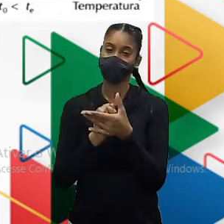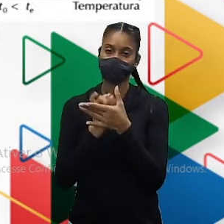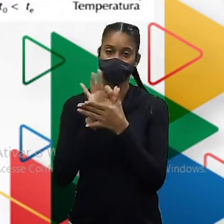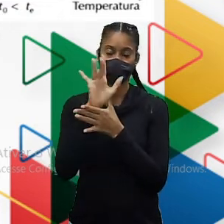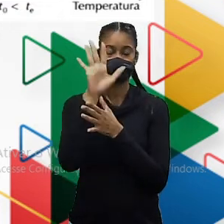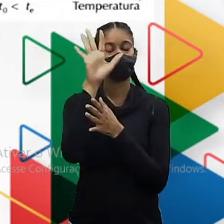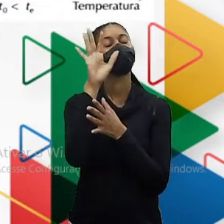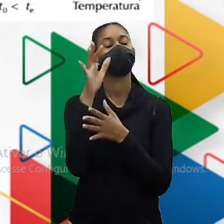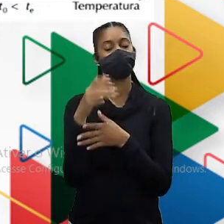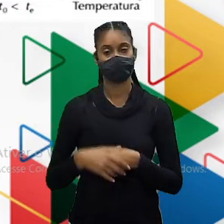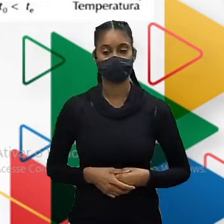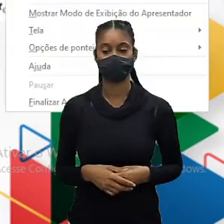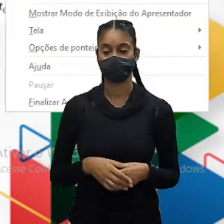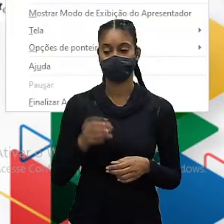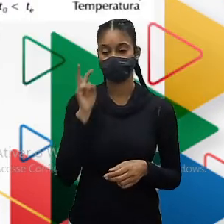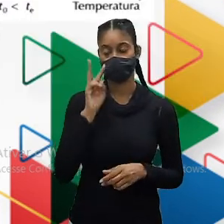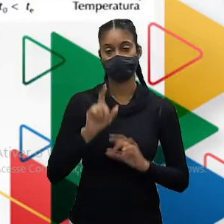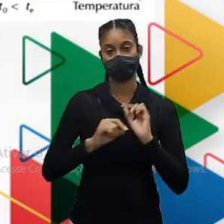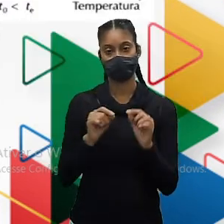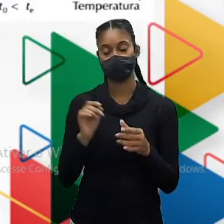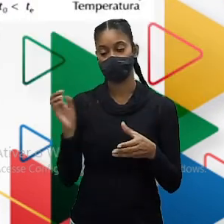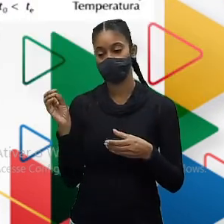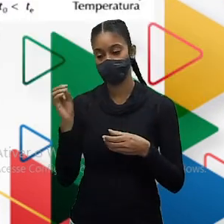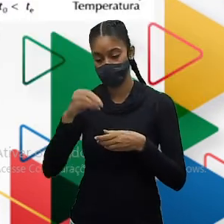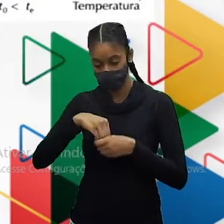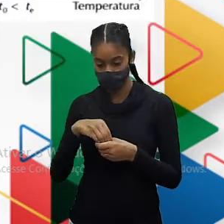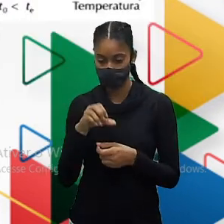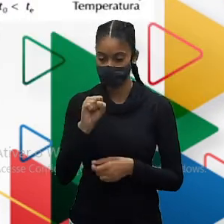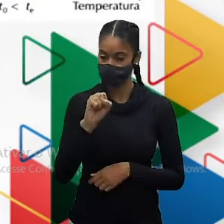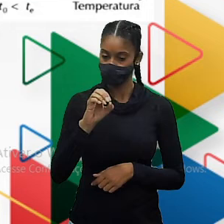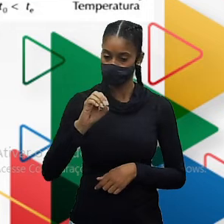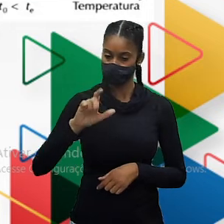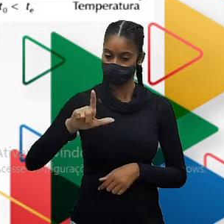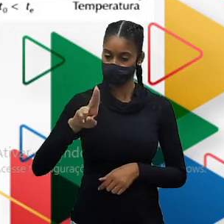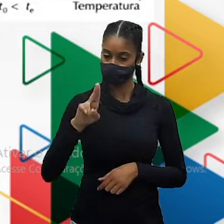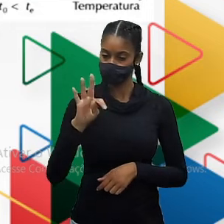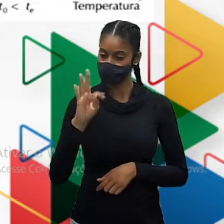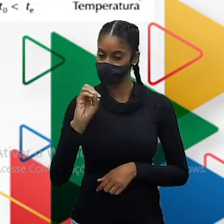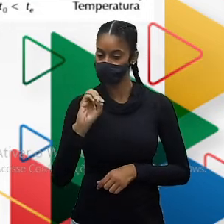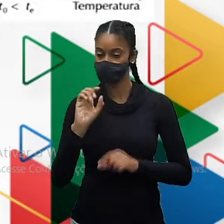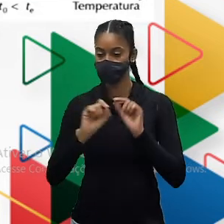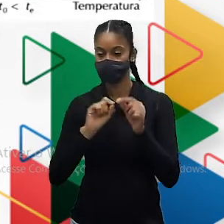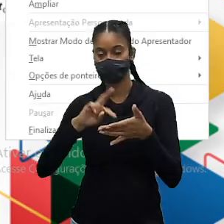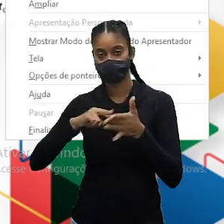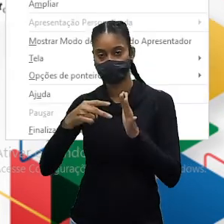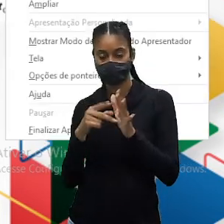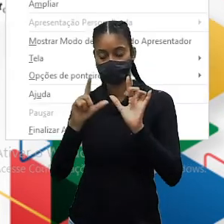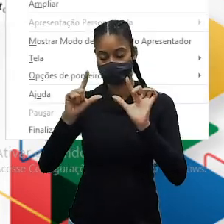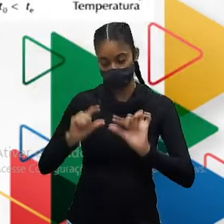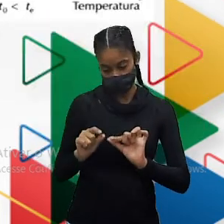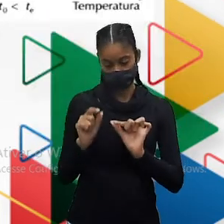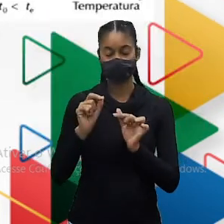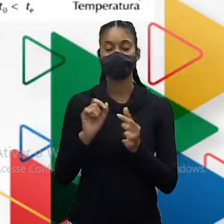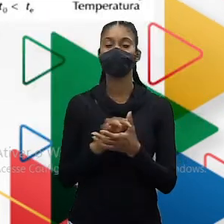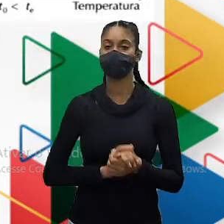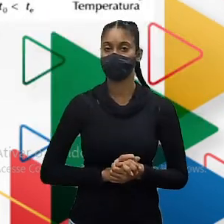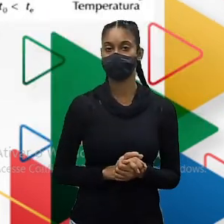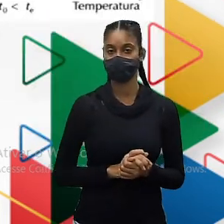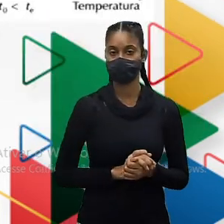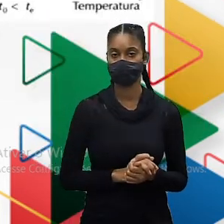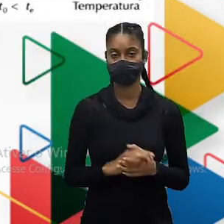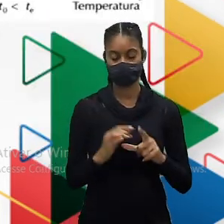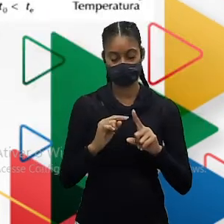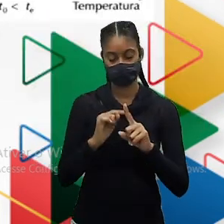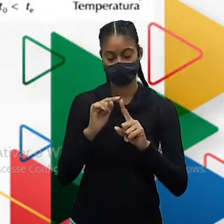observa? Ao adicionar um soluto e formar uma solução, essa pressão de vapor ela é reduzida. Veja, a temperatura